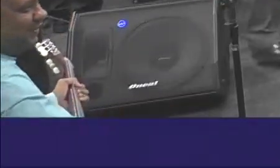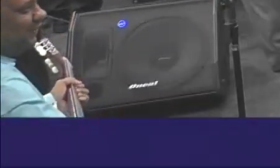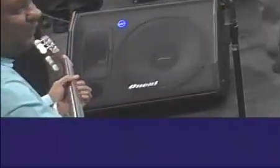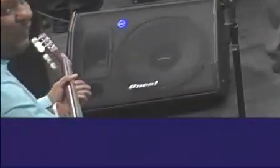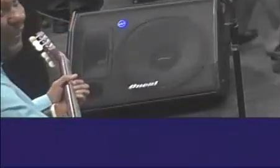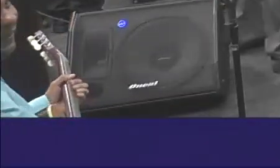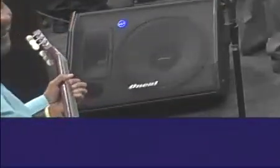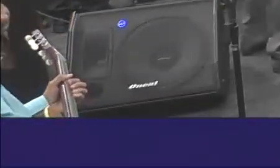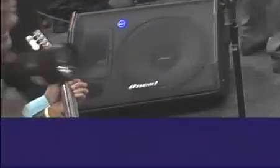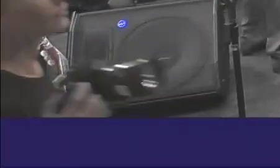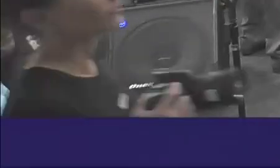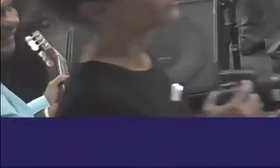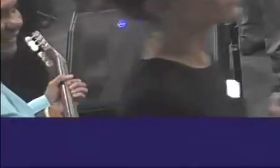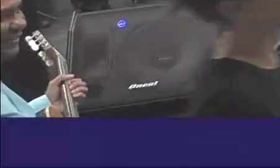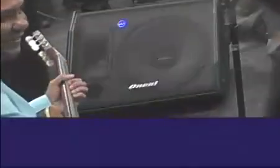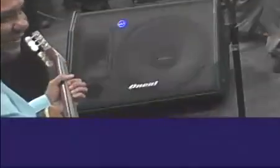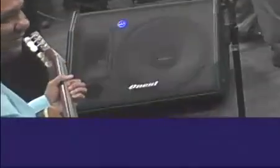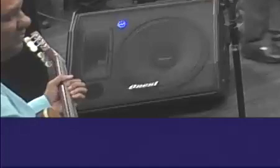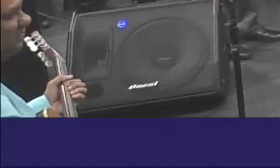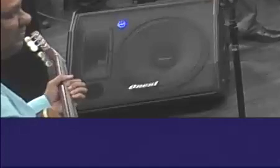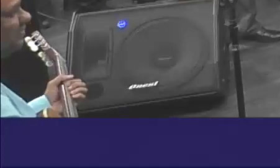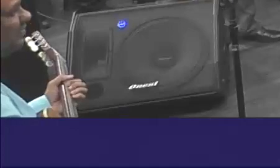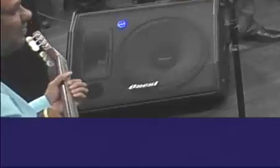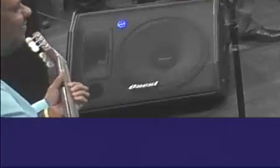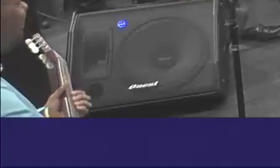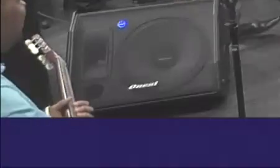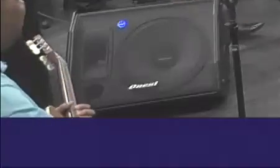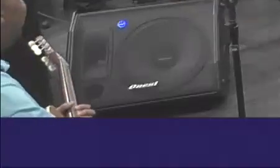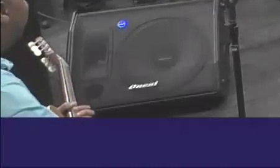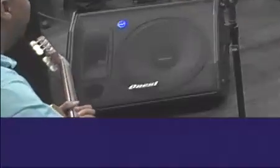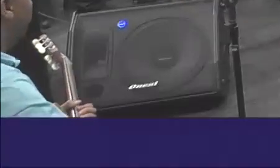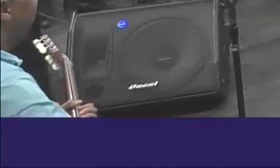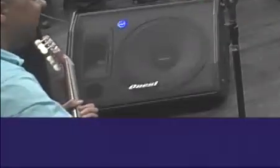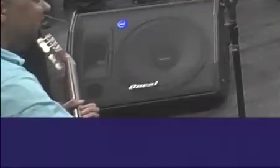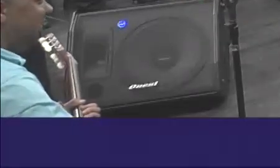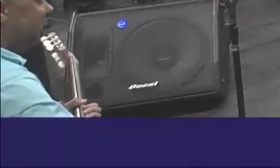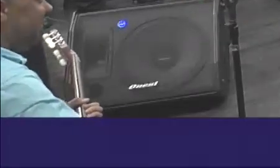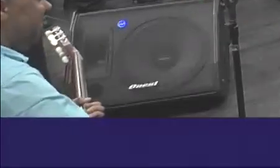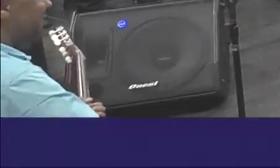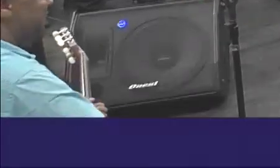Convido todos os vereadores a entregar botões de rosa aos presentes.